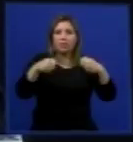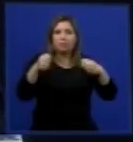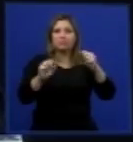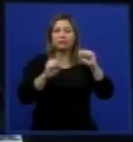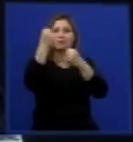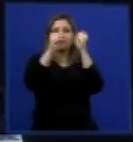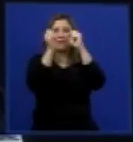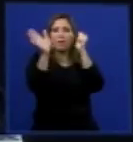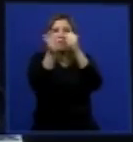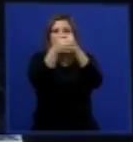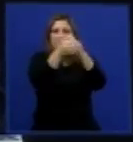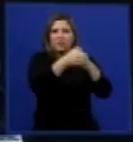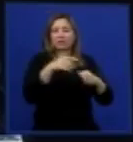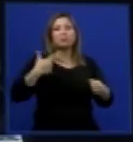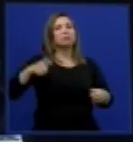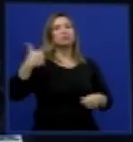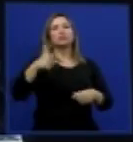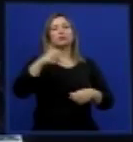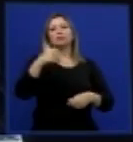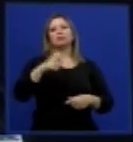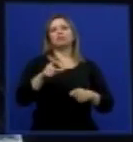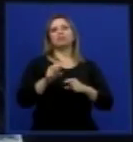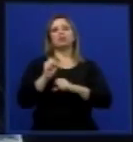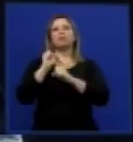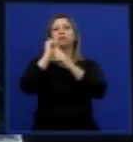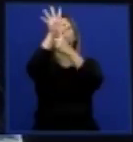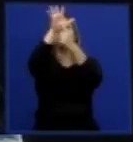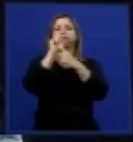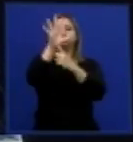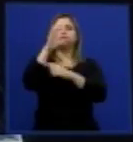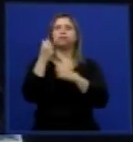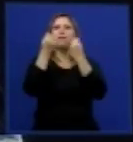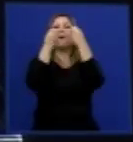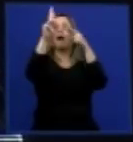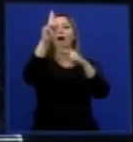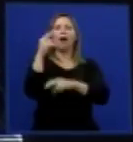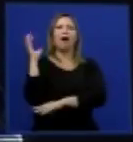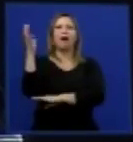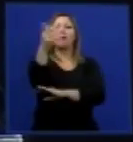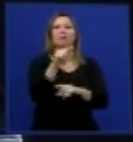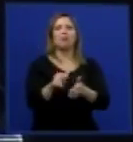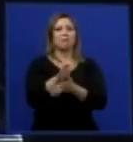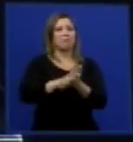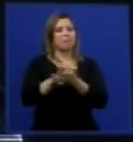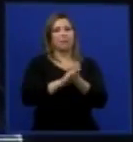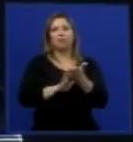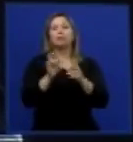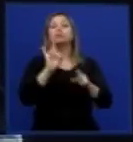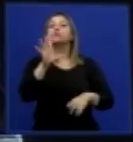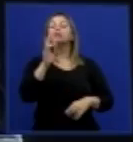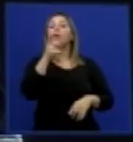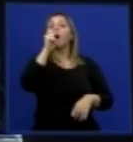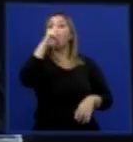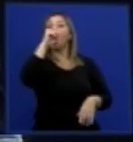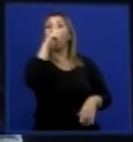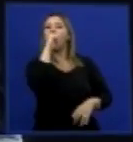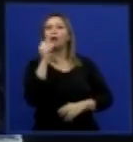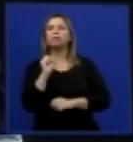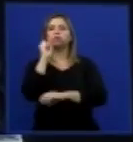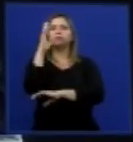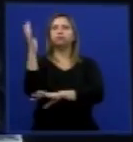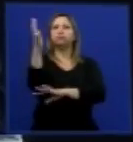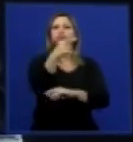onde não há poluição por emissão de gases e particulados mas apenas emissão de vapores d'água concluímos que os pneus